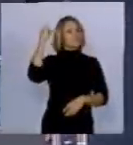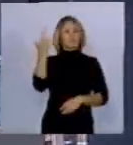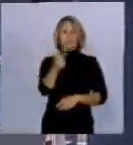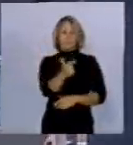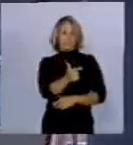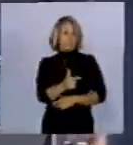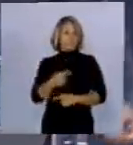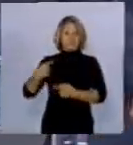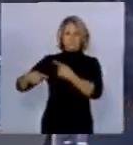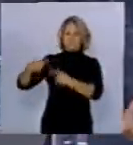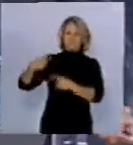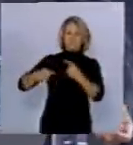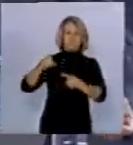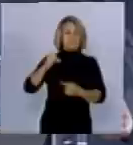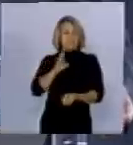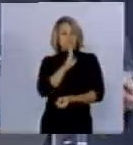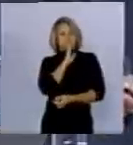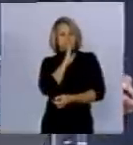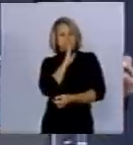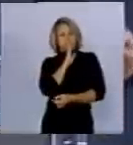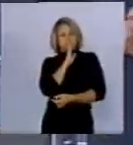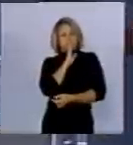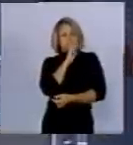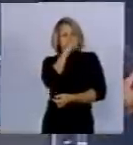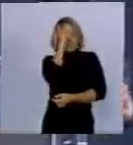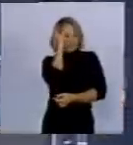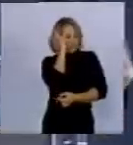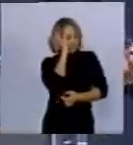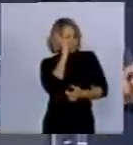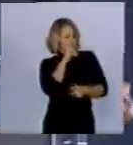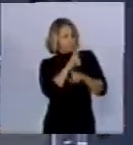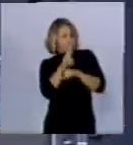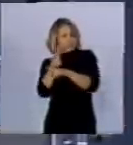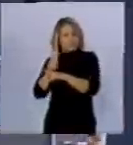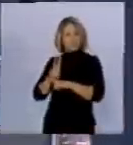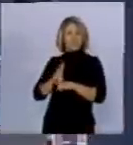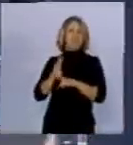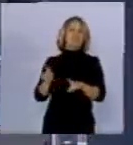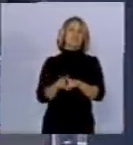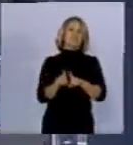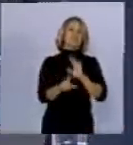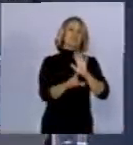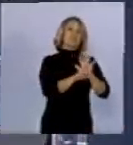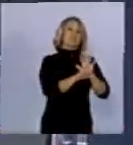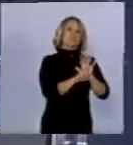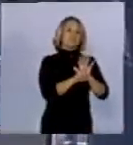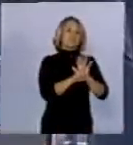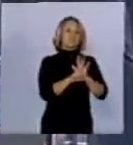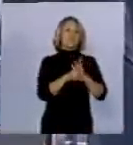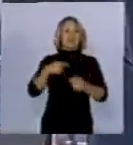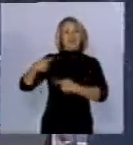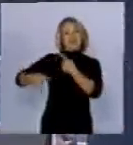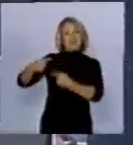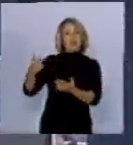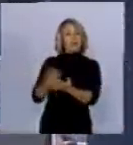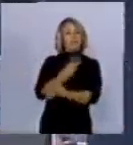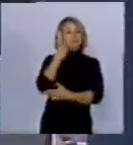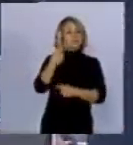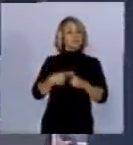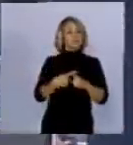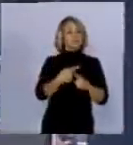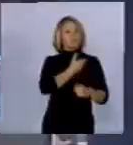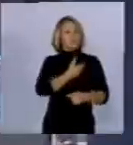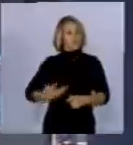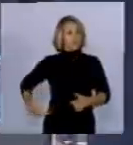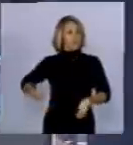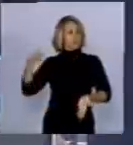concorrência com a omissão do dos agentes reguladores e da legislação a respeito a concorrência se dá é justamente quando o estado